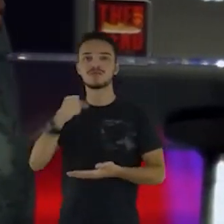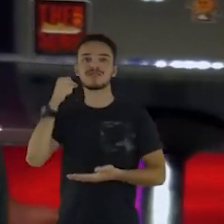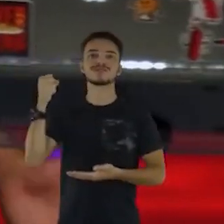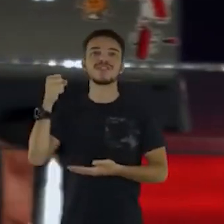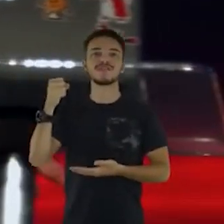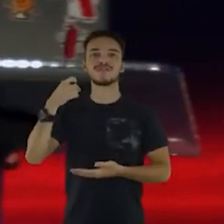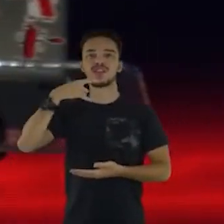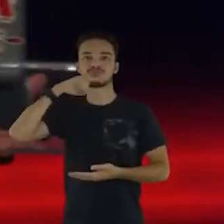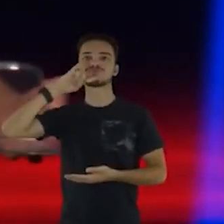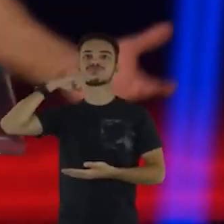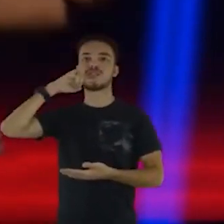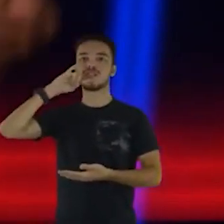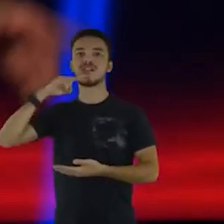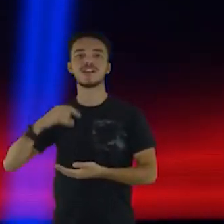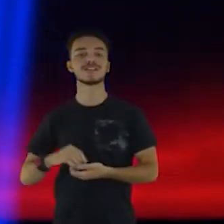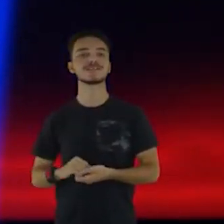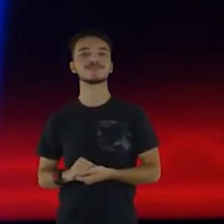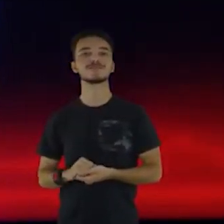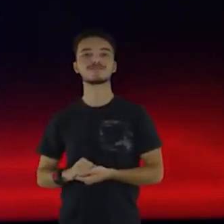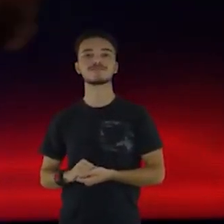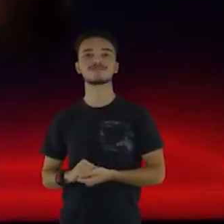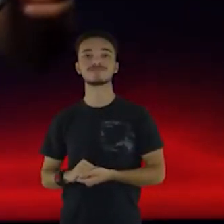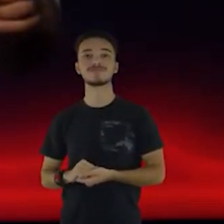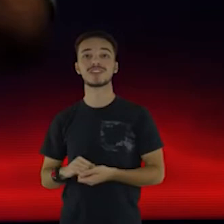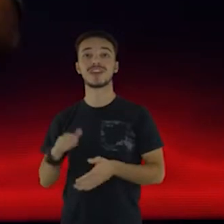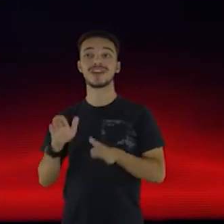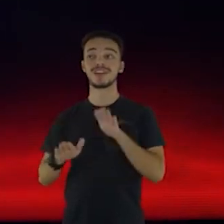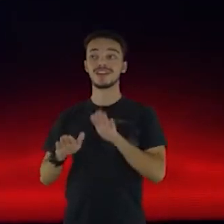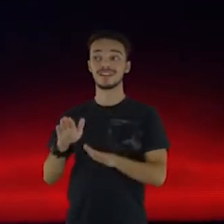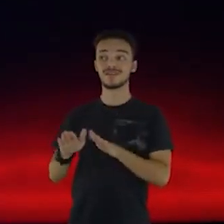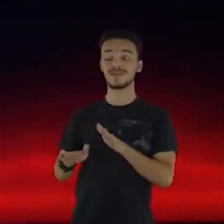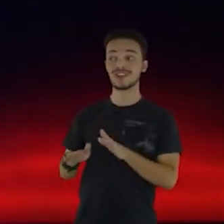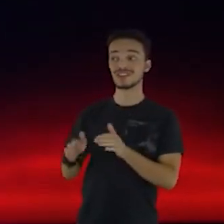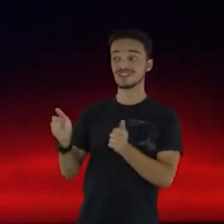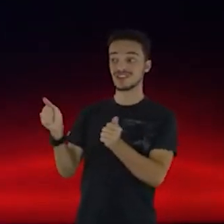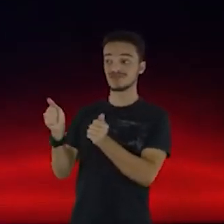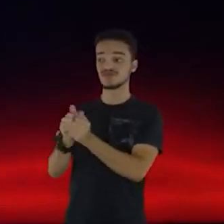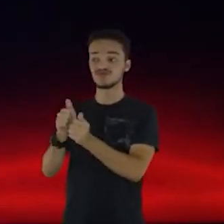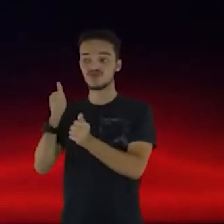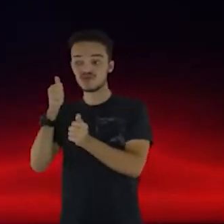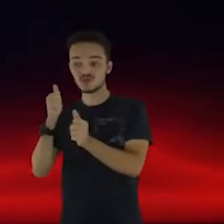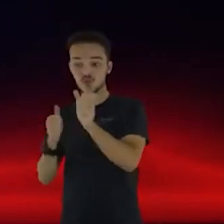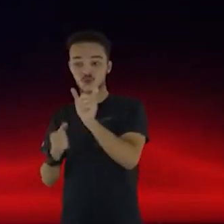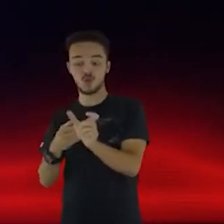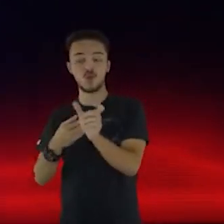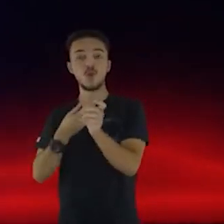ou às vezes o cara está com uma menina que não é a namorada dele, já aconteceu,